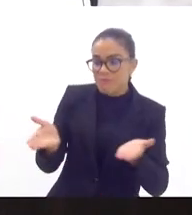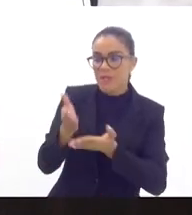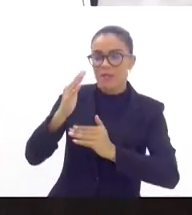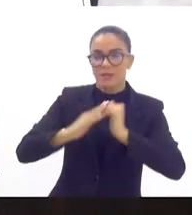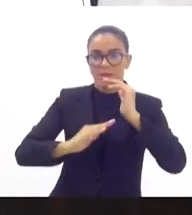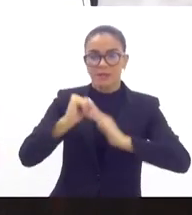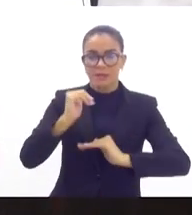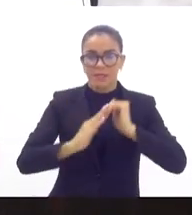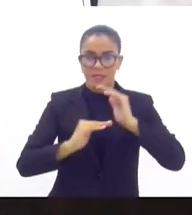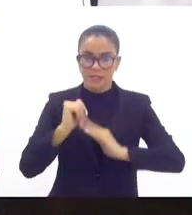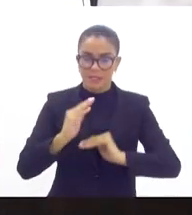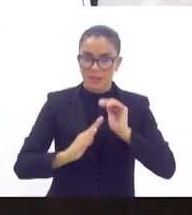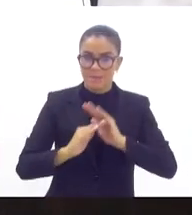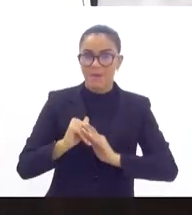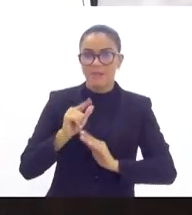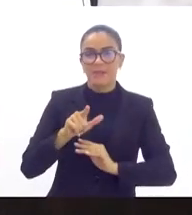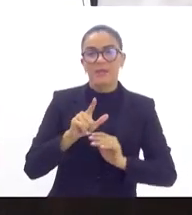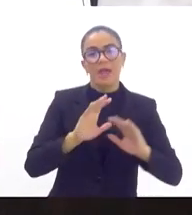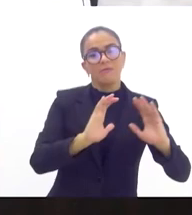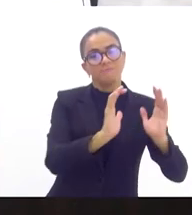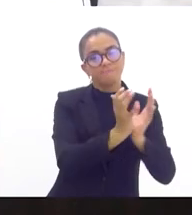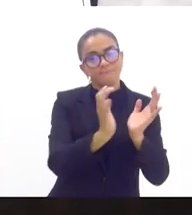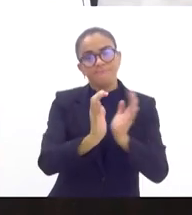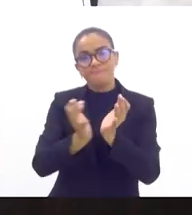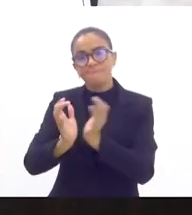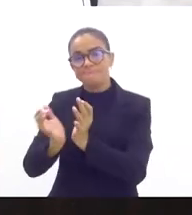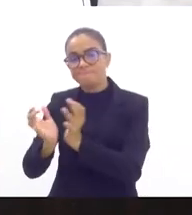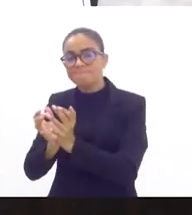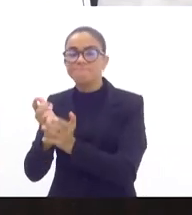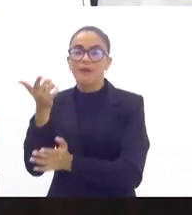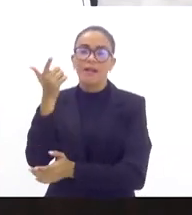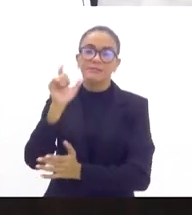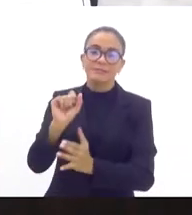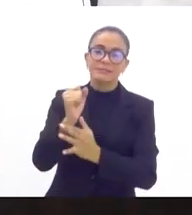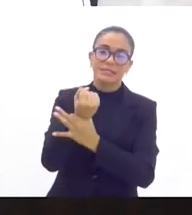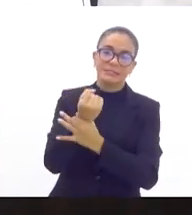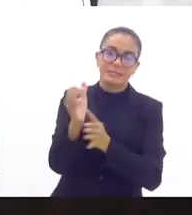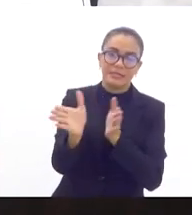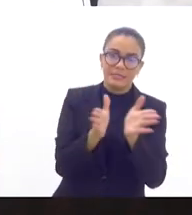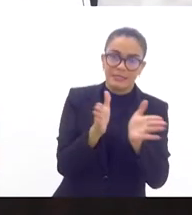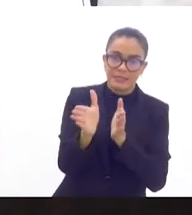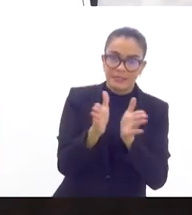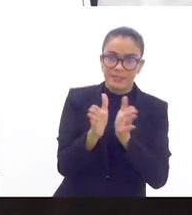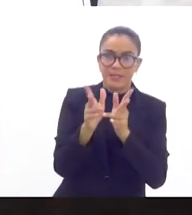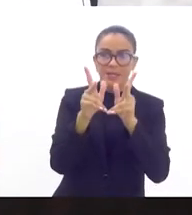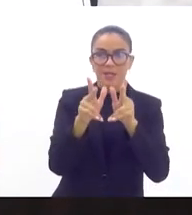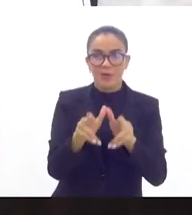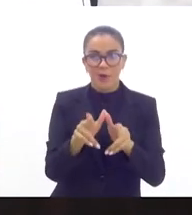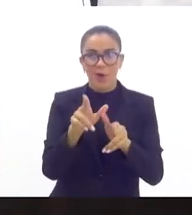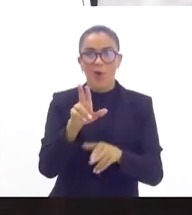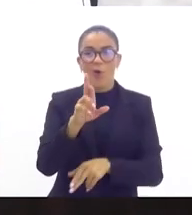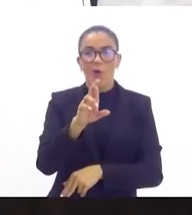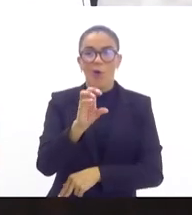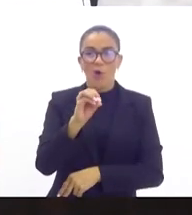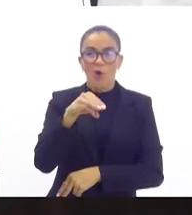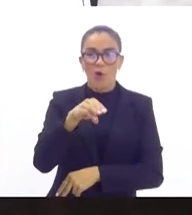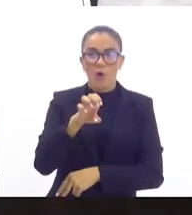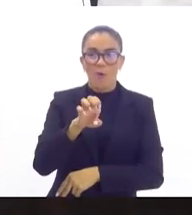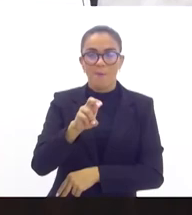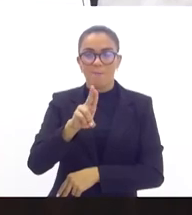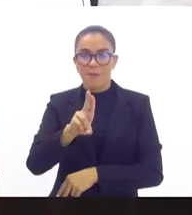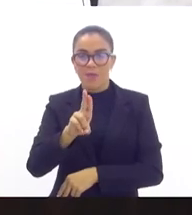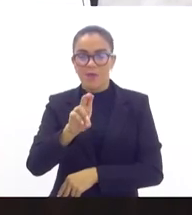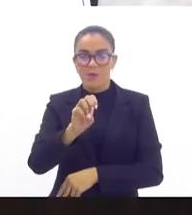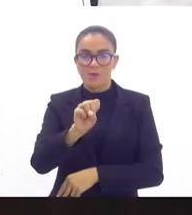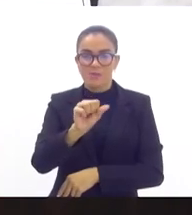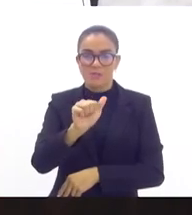as pastas para que elas possam garantir as dimensões da acessibilidade Como Romeu Sasaki descreve muito bem no seu